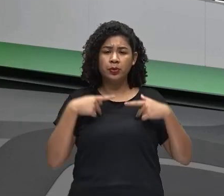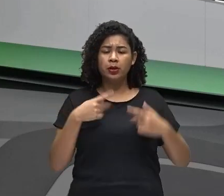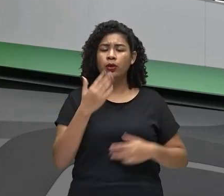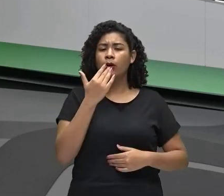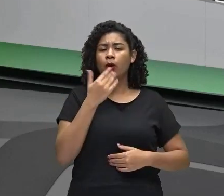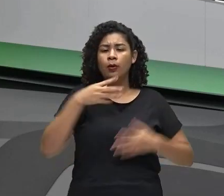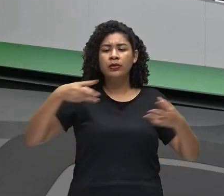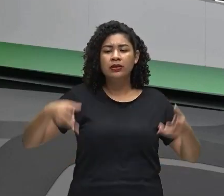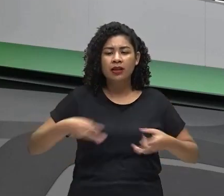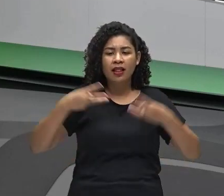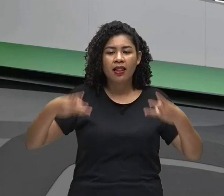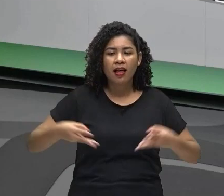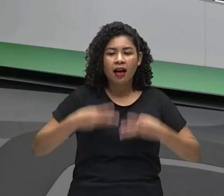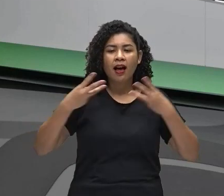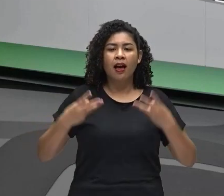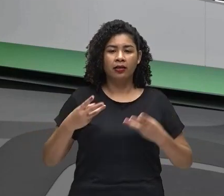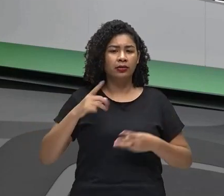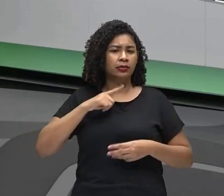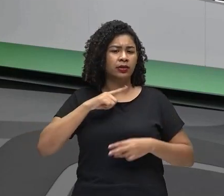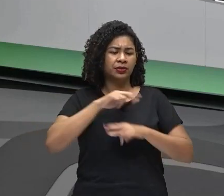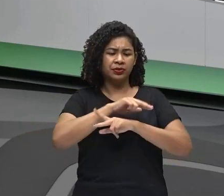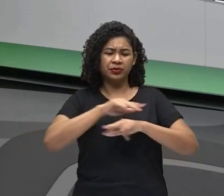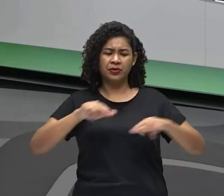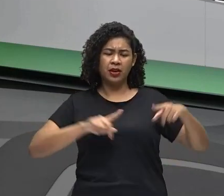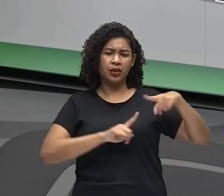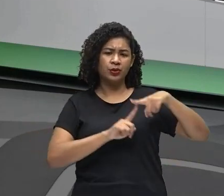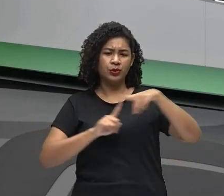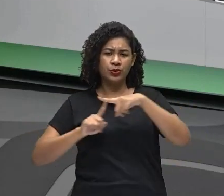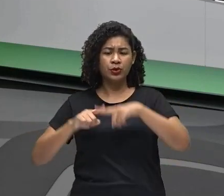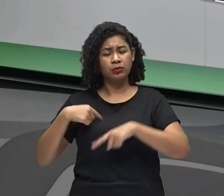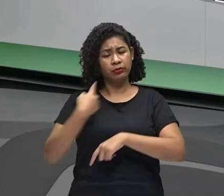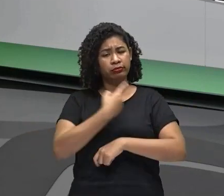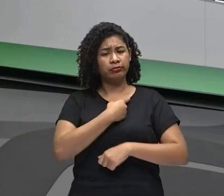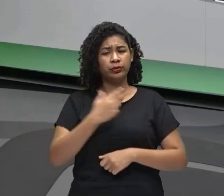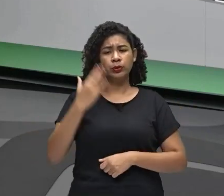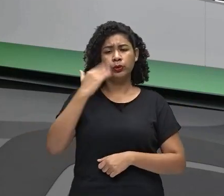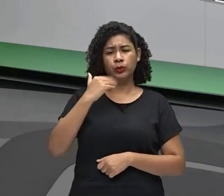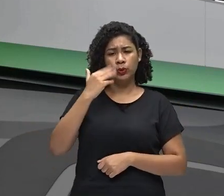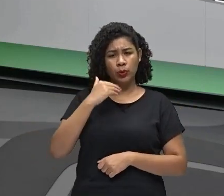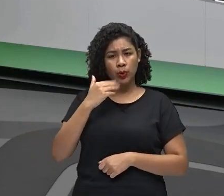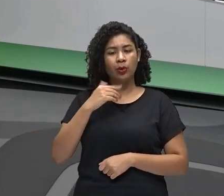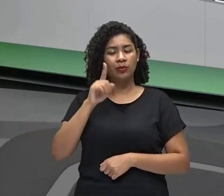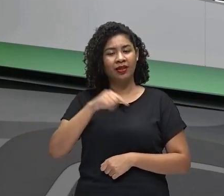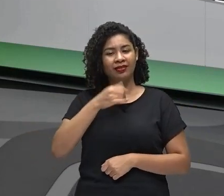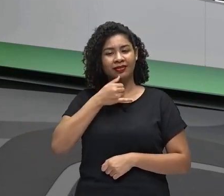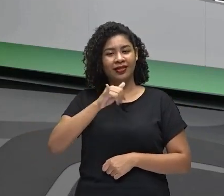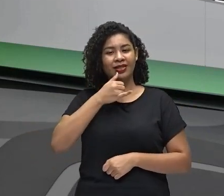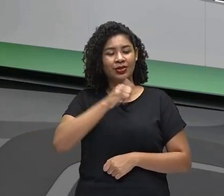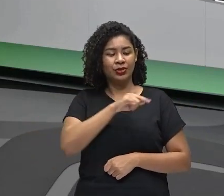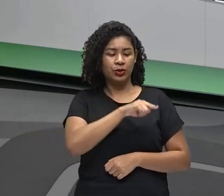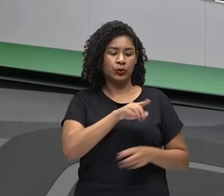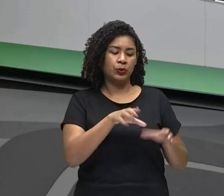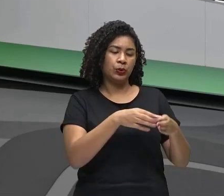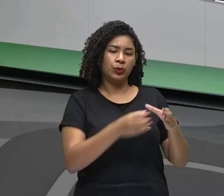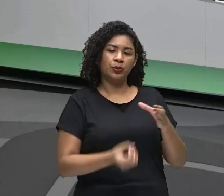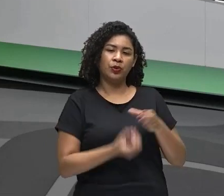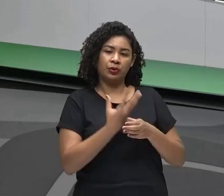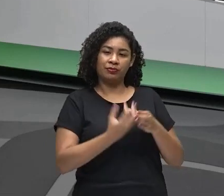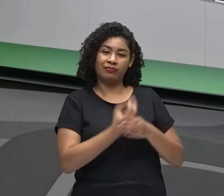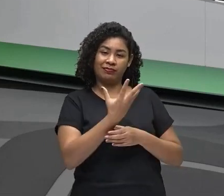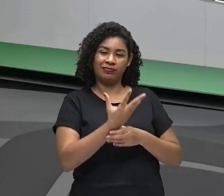ali aqueles legumes crus ou cozidos, a gente está consumindo ali, recebendo um pouco daquela energia também dos seres produtores,